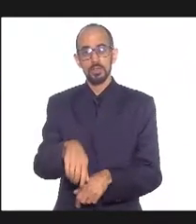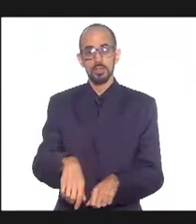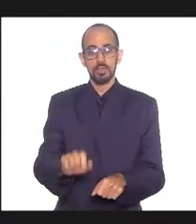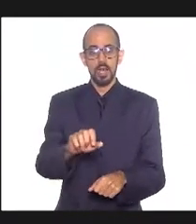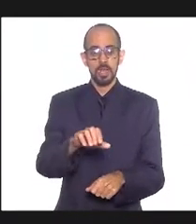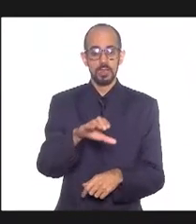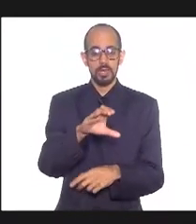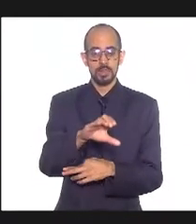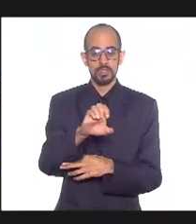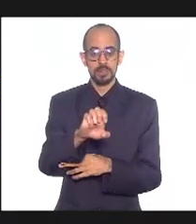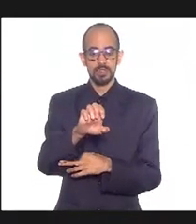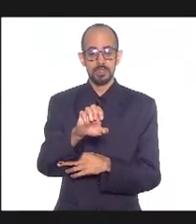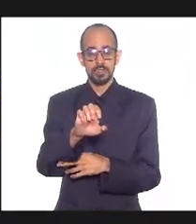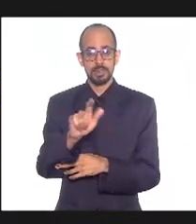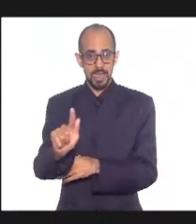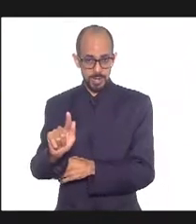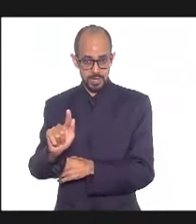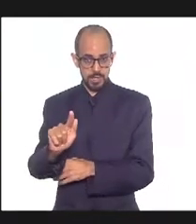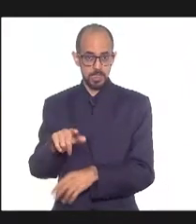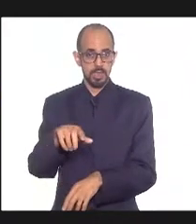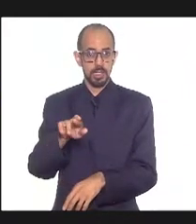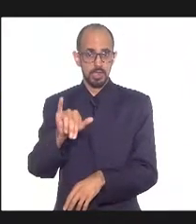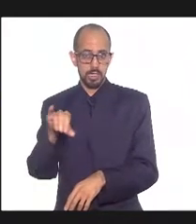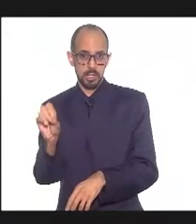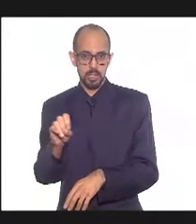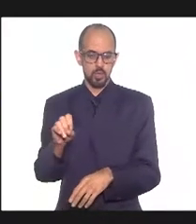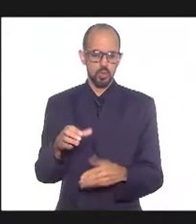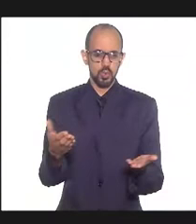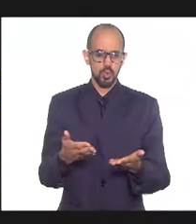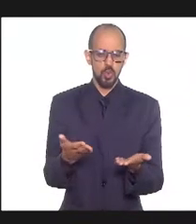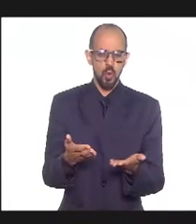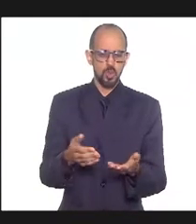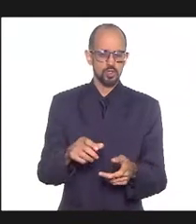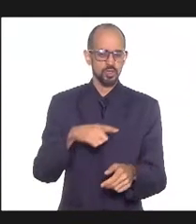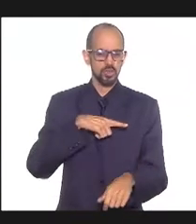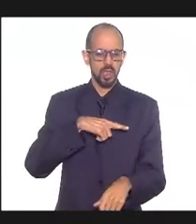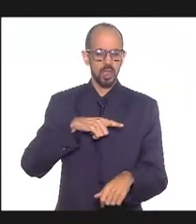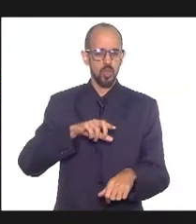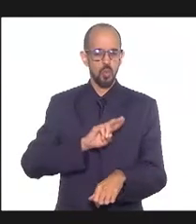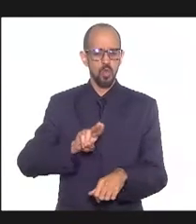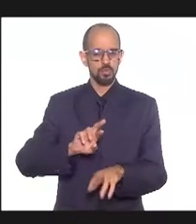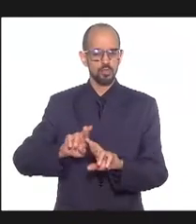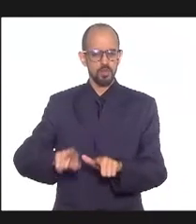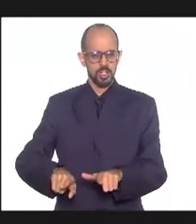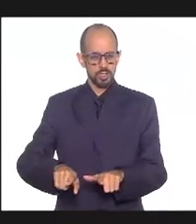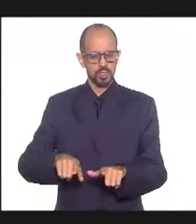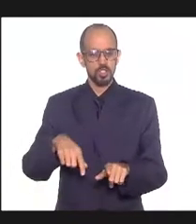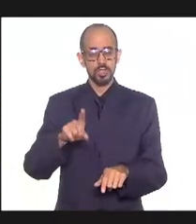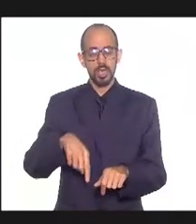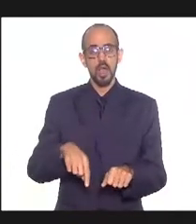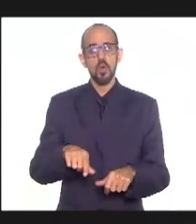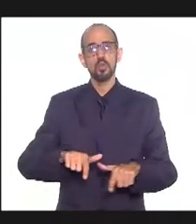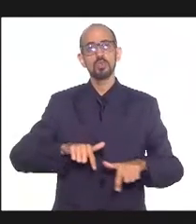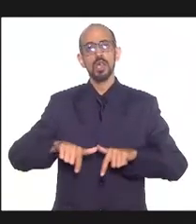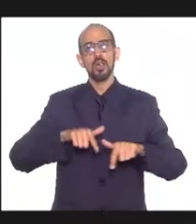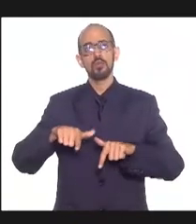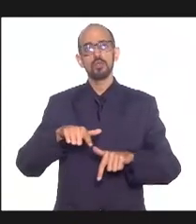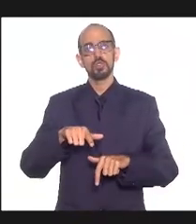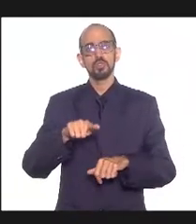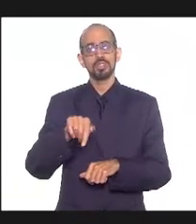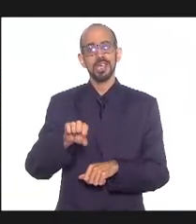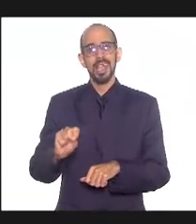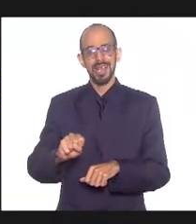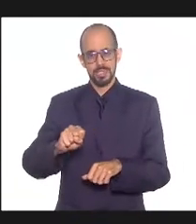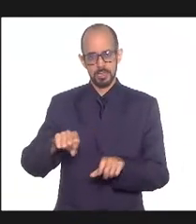SEG, SEG Rio, na ocasião, hoje chamados NATOS, os serviços de gás canalizado na forma da lei. E um detalhe importante,